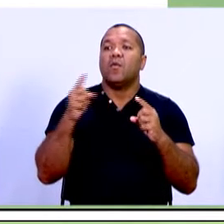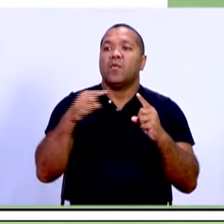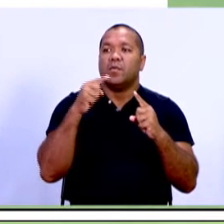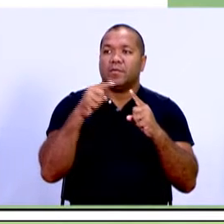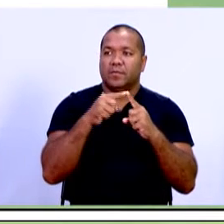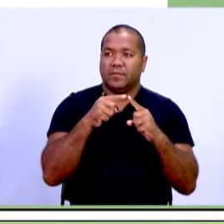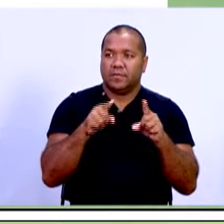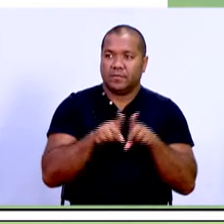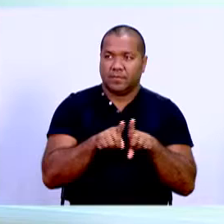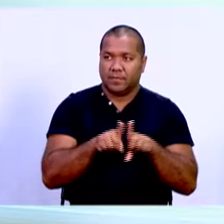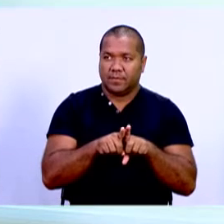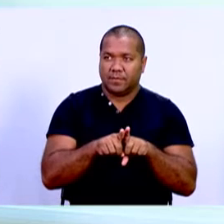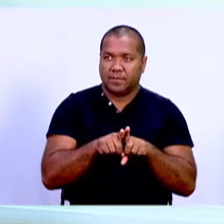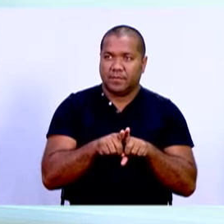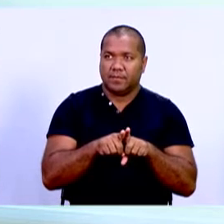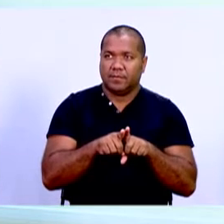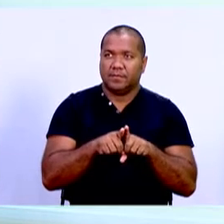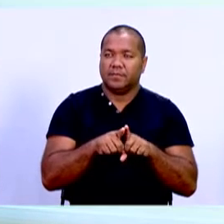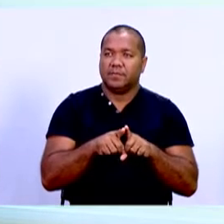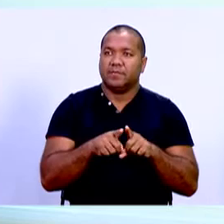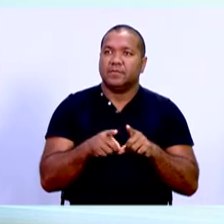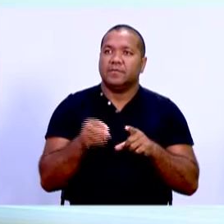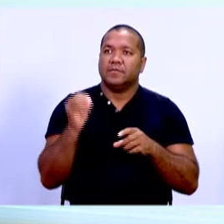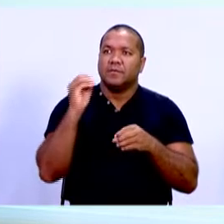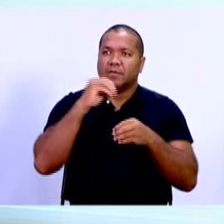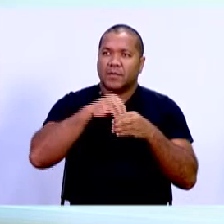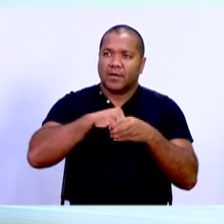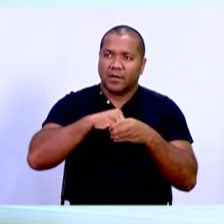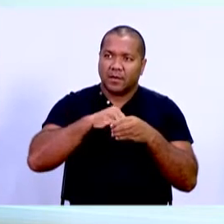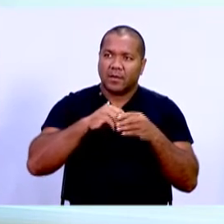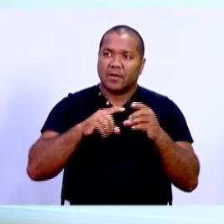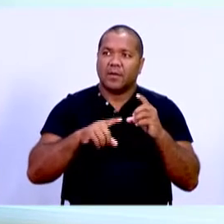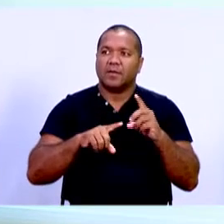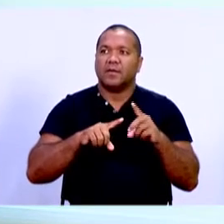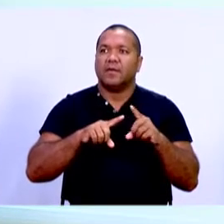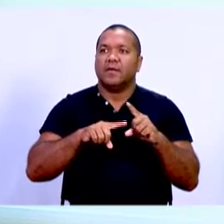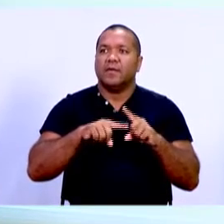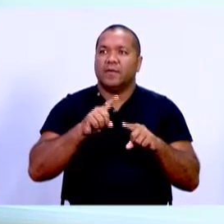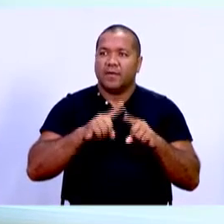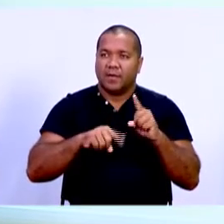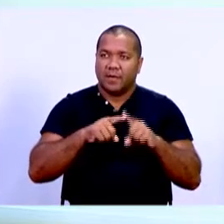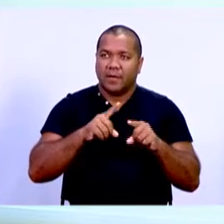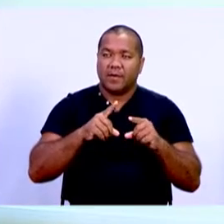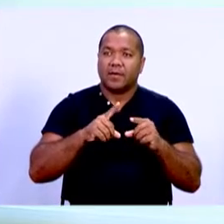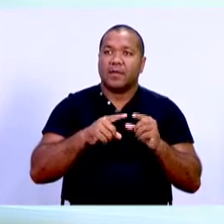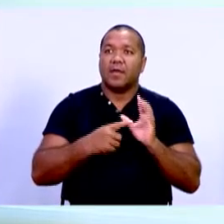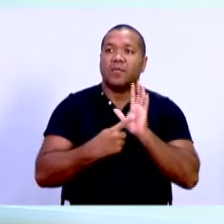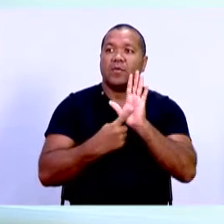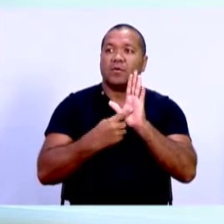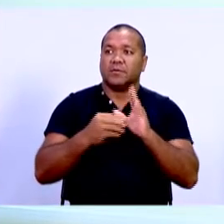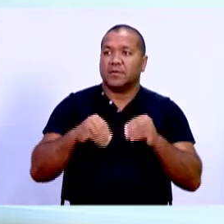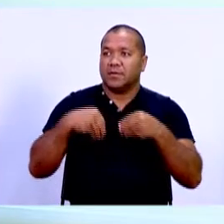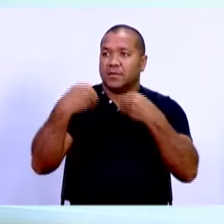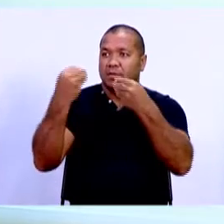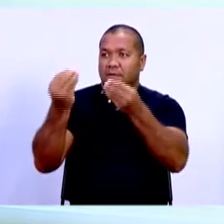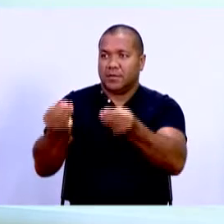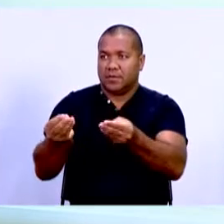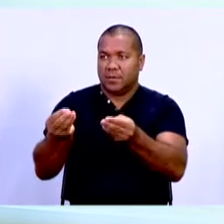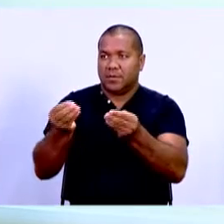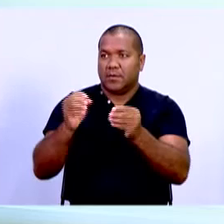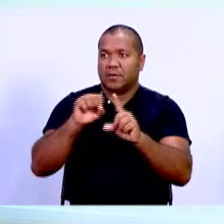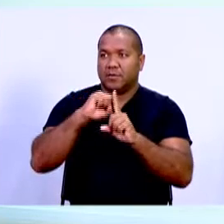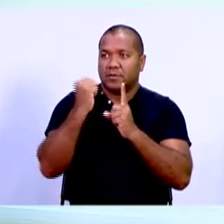também, por meio dessa ferramenta, é disponibilizar externamente para a sociedade as informações